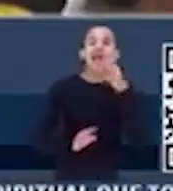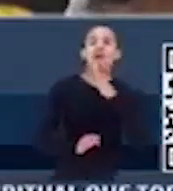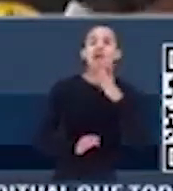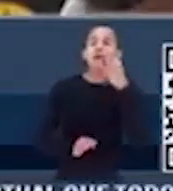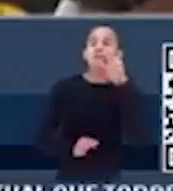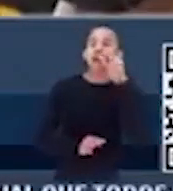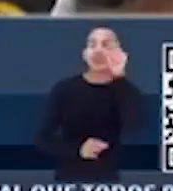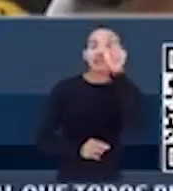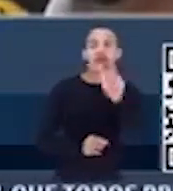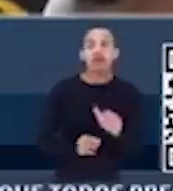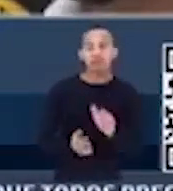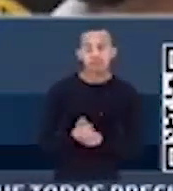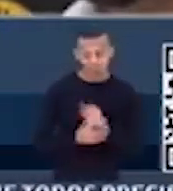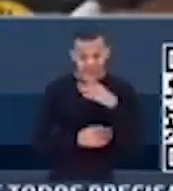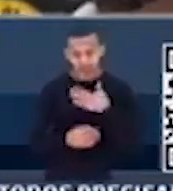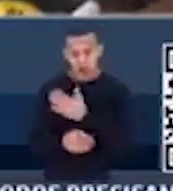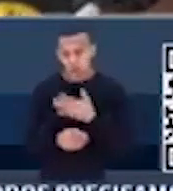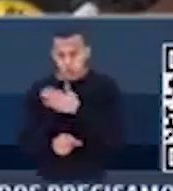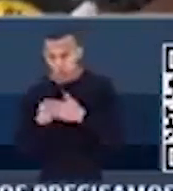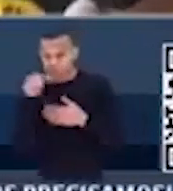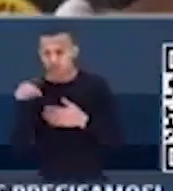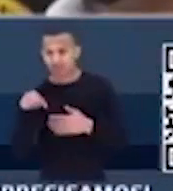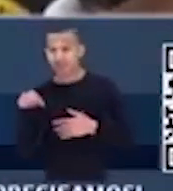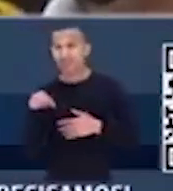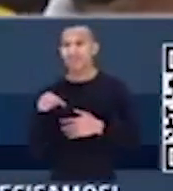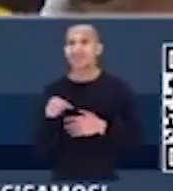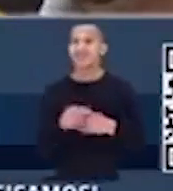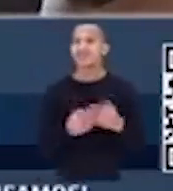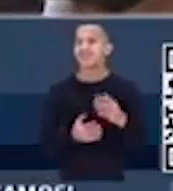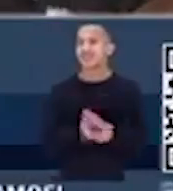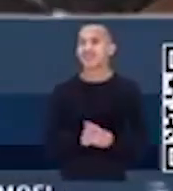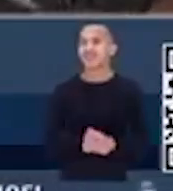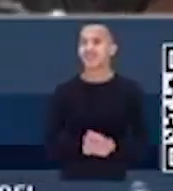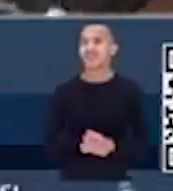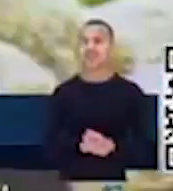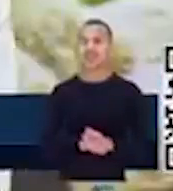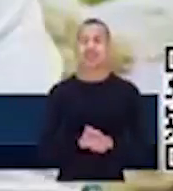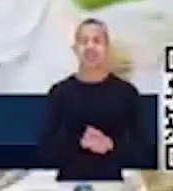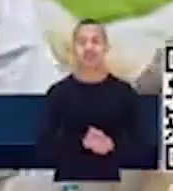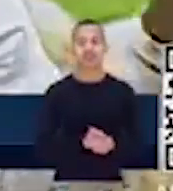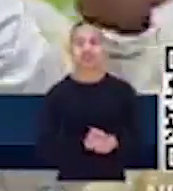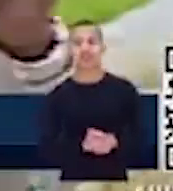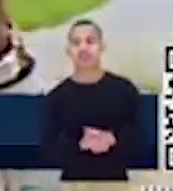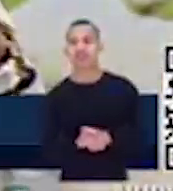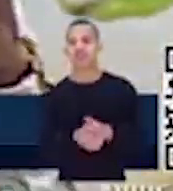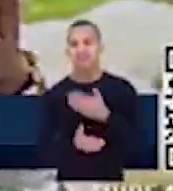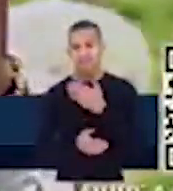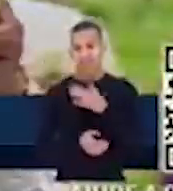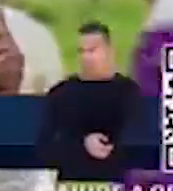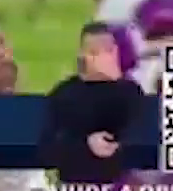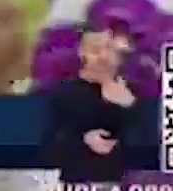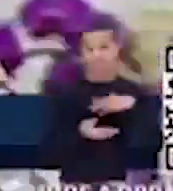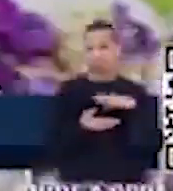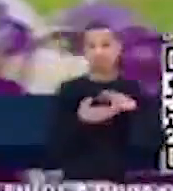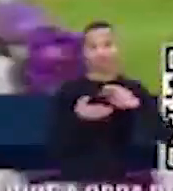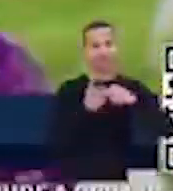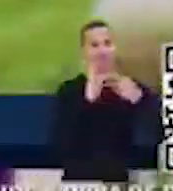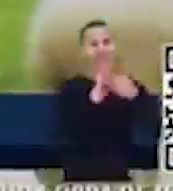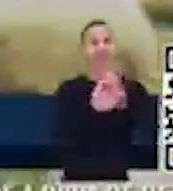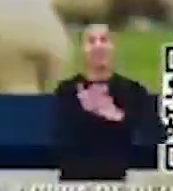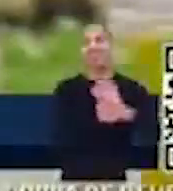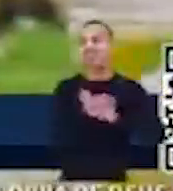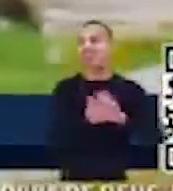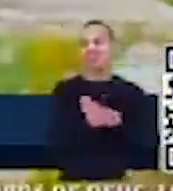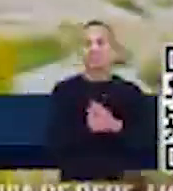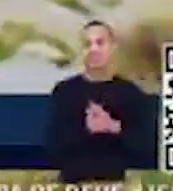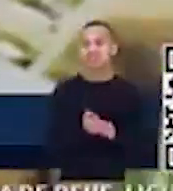daqui? Oxe, demais. Hoje eu sou seu fã, eu. Não, mas eu não. Eu não sou nada, não, rapaz. Você não viu um homem falando que eu